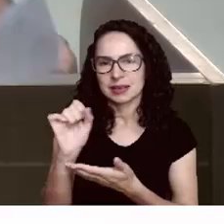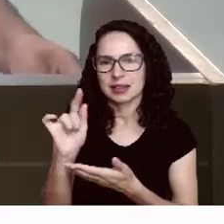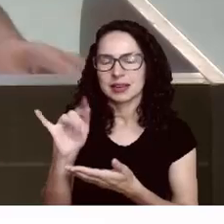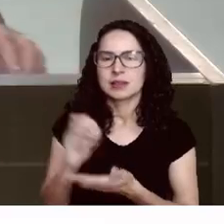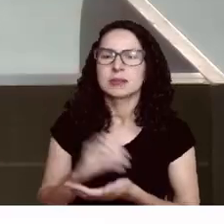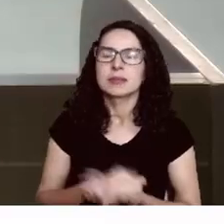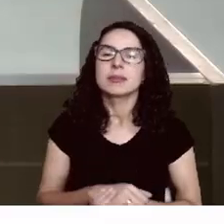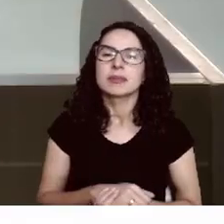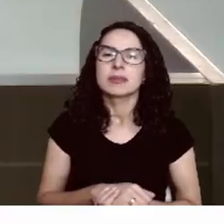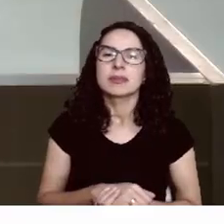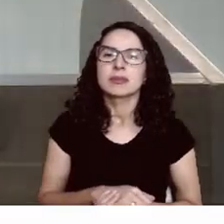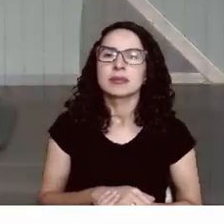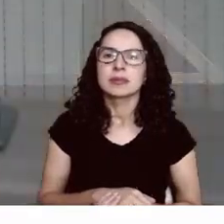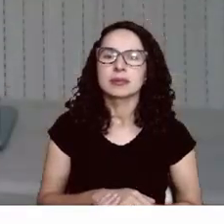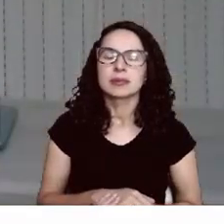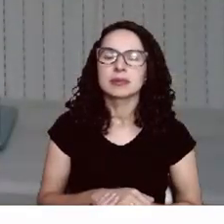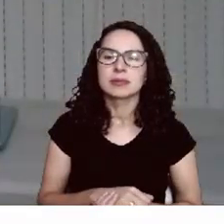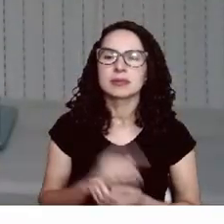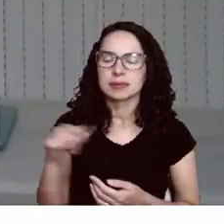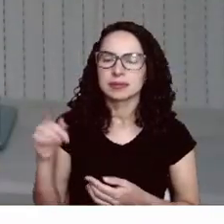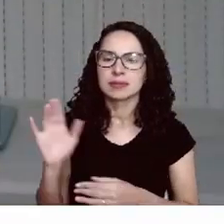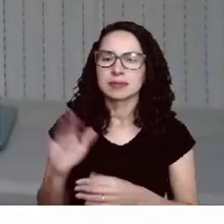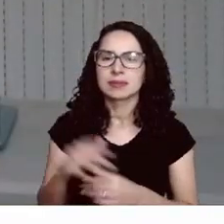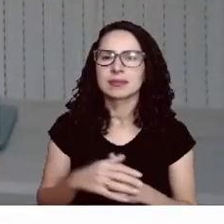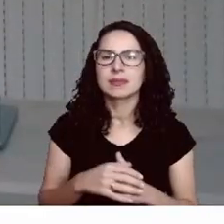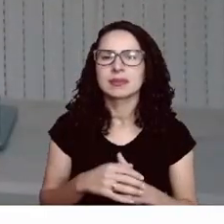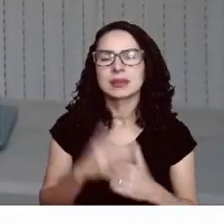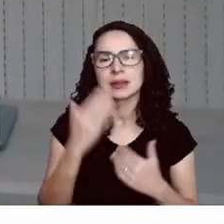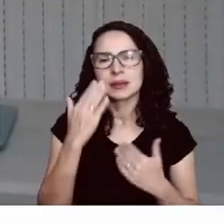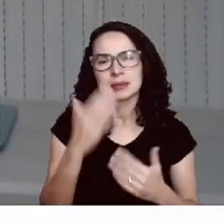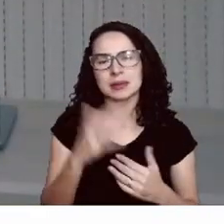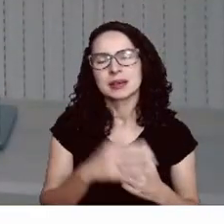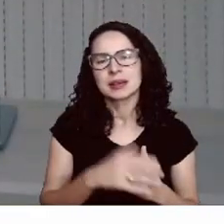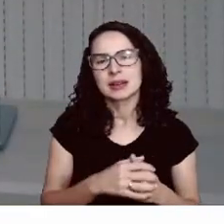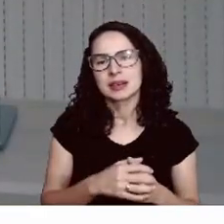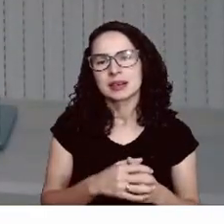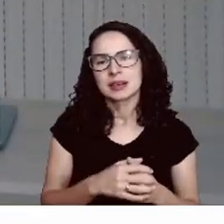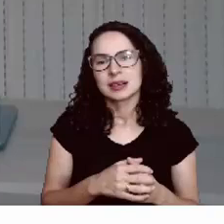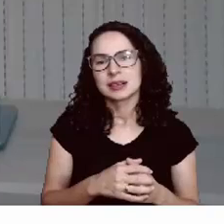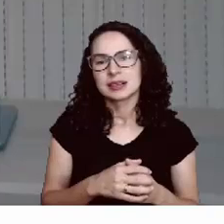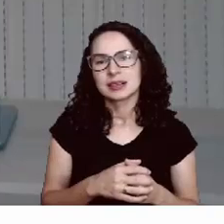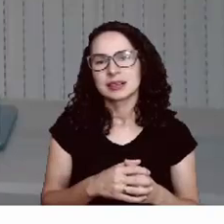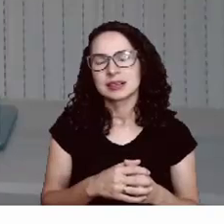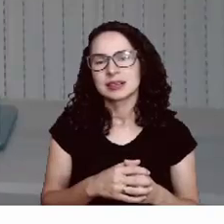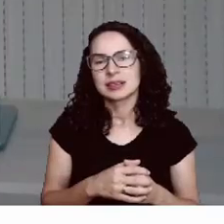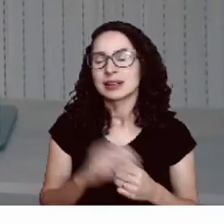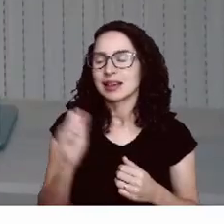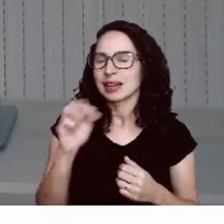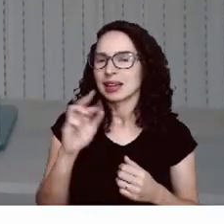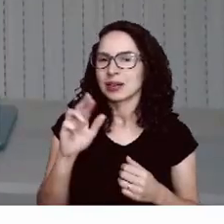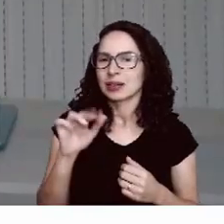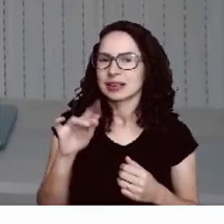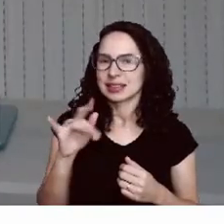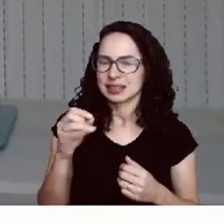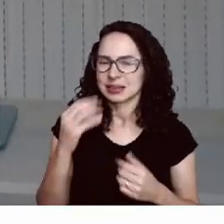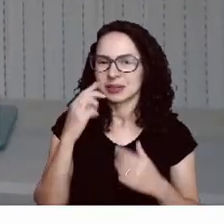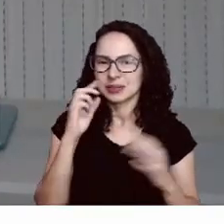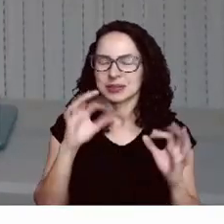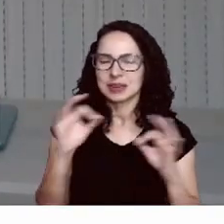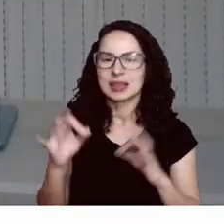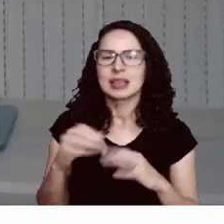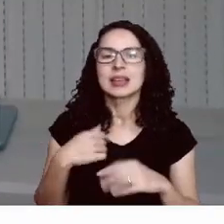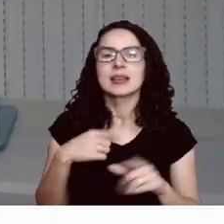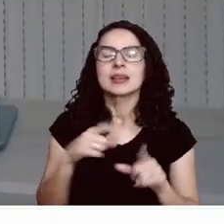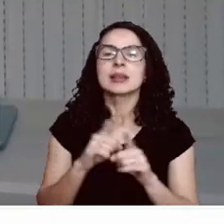usar a palavra. Obrigado, Donizete. Cumprimentar o Arrozinho que nos assiste, né? Não tive a oportunidade de trabalhar com ele